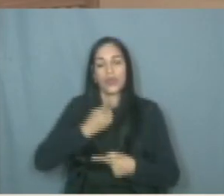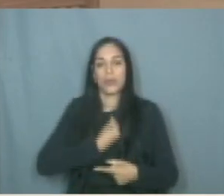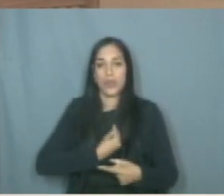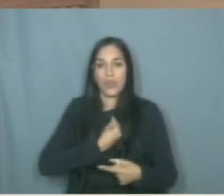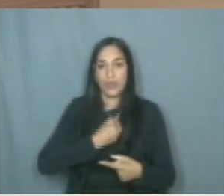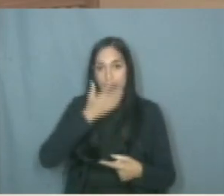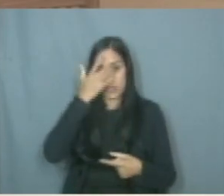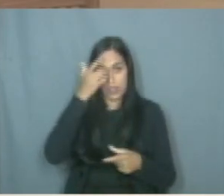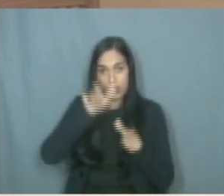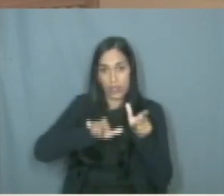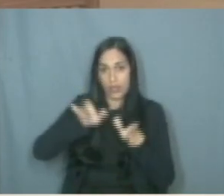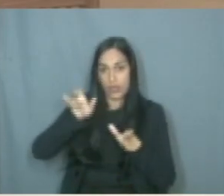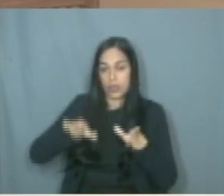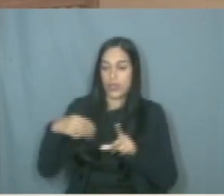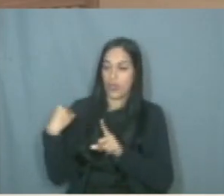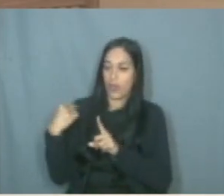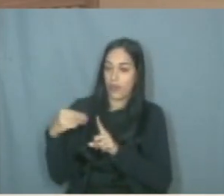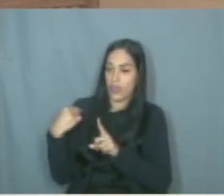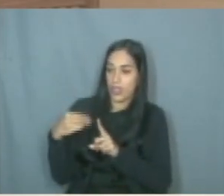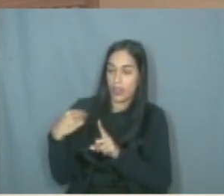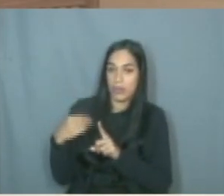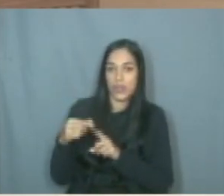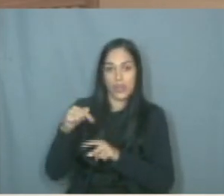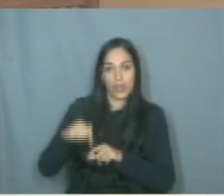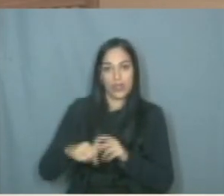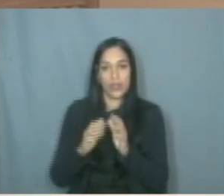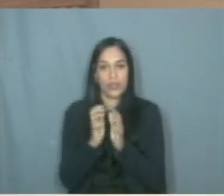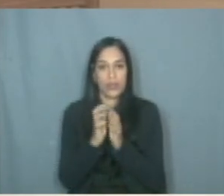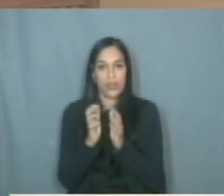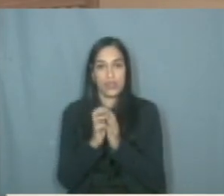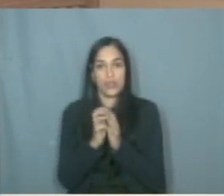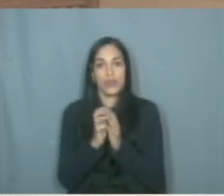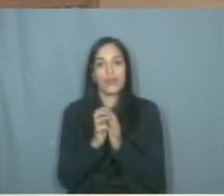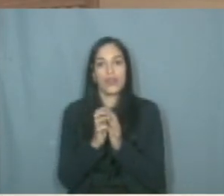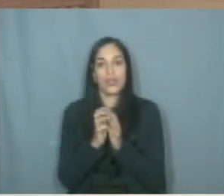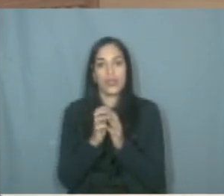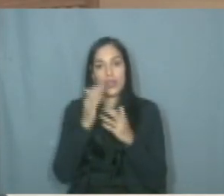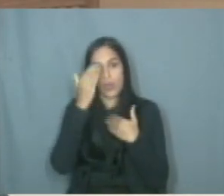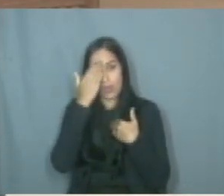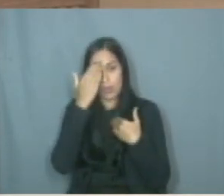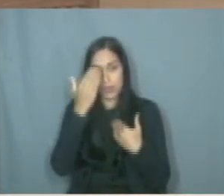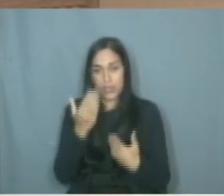realidade das pessoas que vivem em situação de rua aqui no Recife. Era isso que eu tinha a dizer. Muito obrigado, presidente.